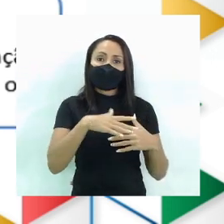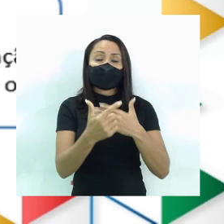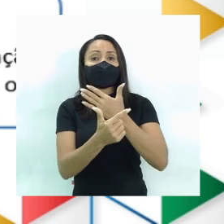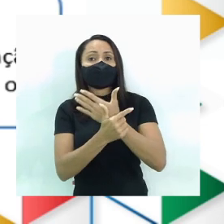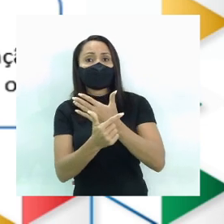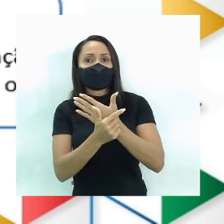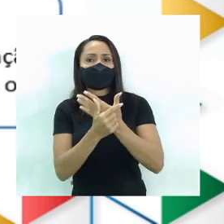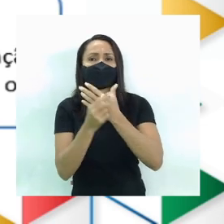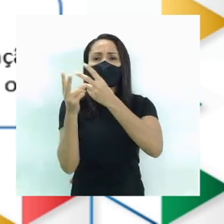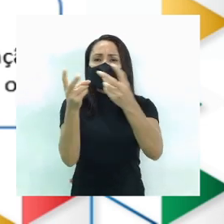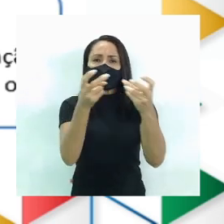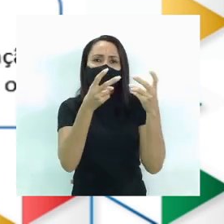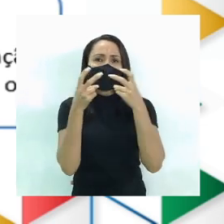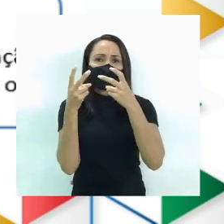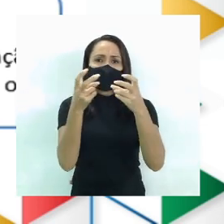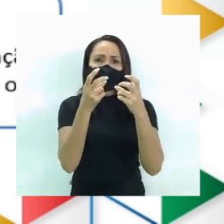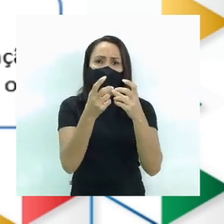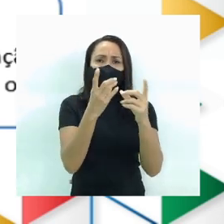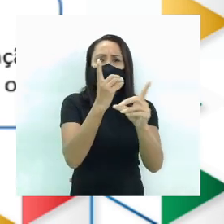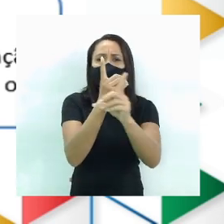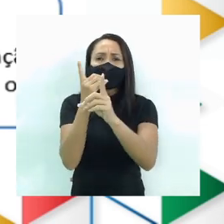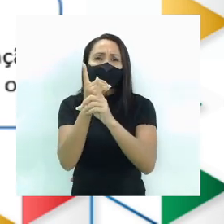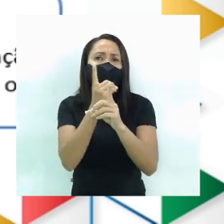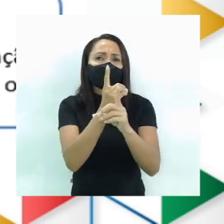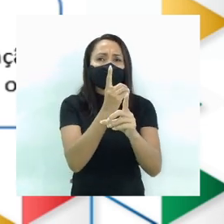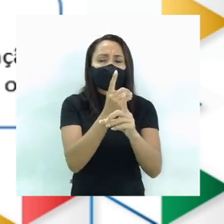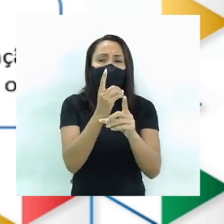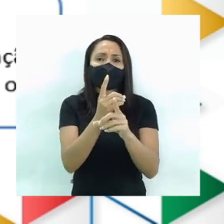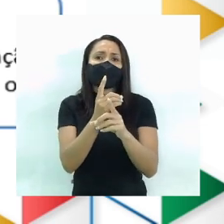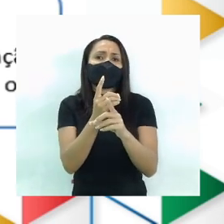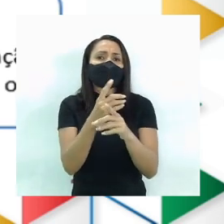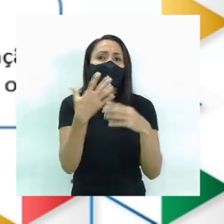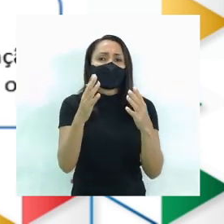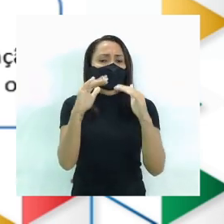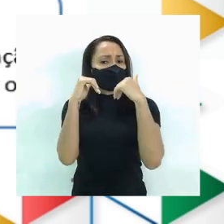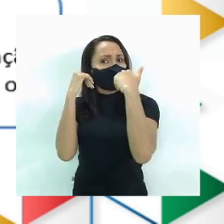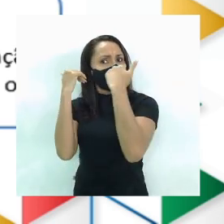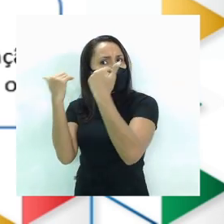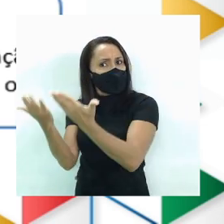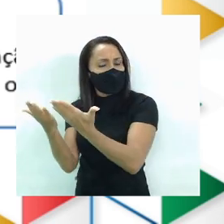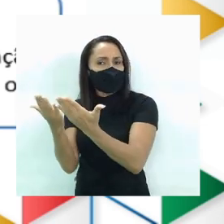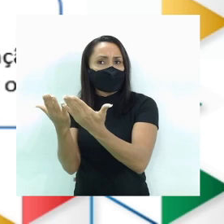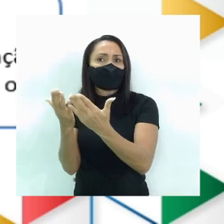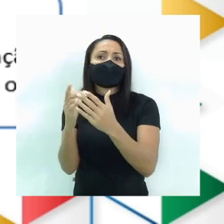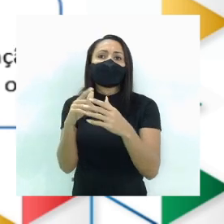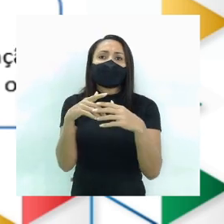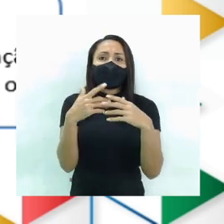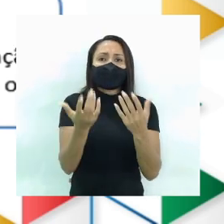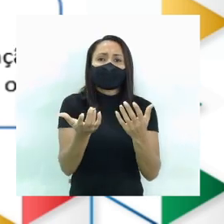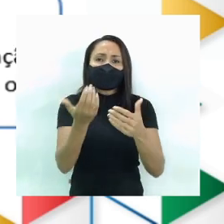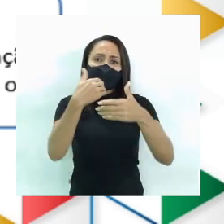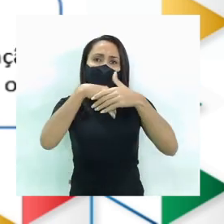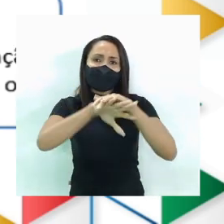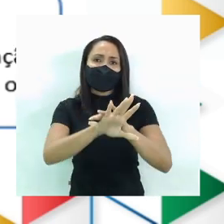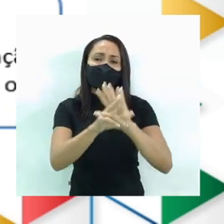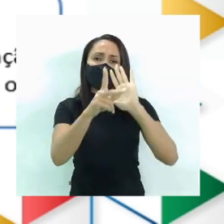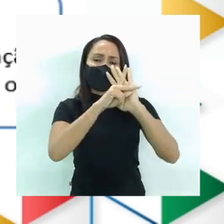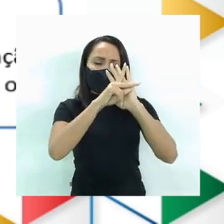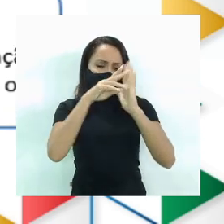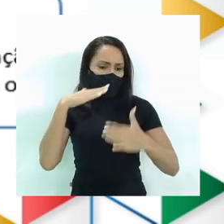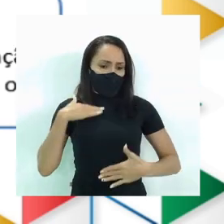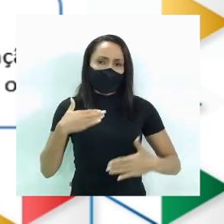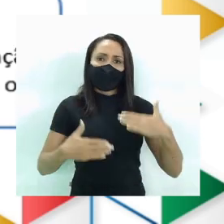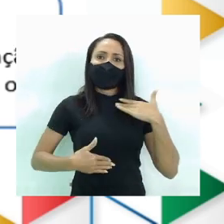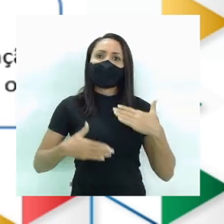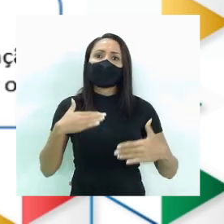é perceber e identificar as condições ambientais externas, bem como as condições dentro do próprio corpo